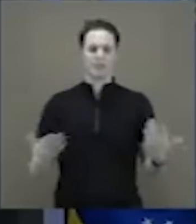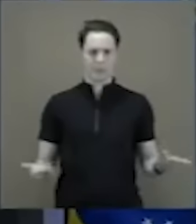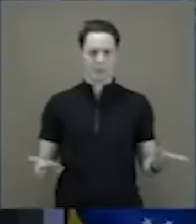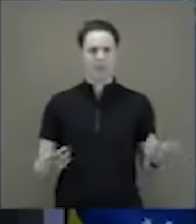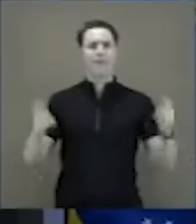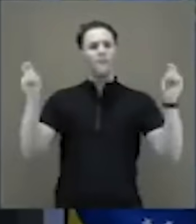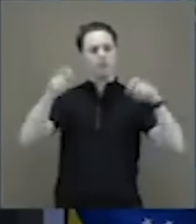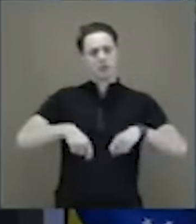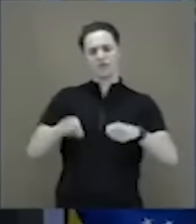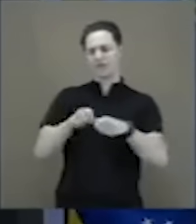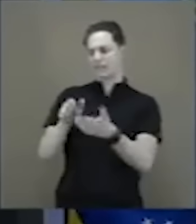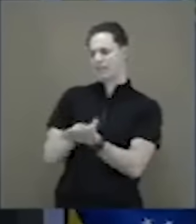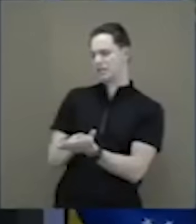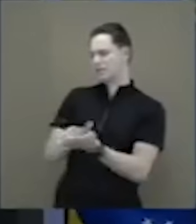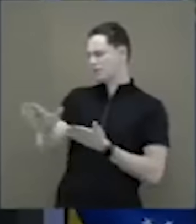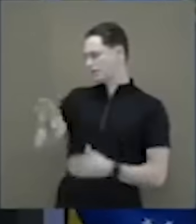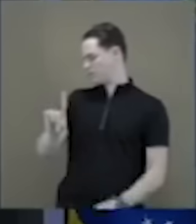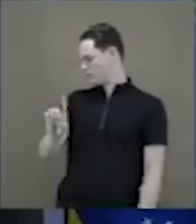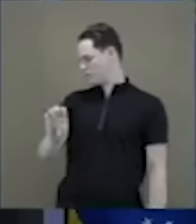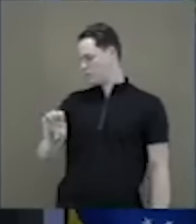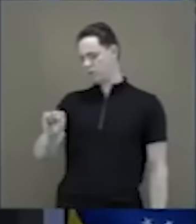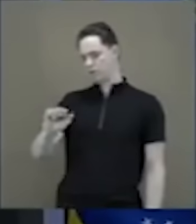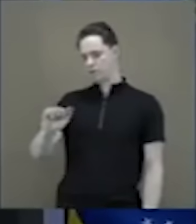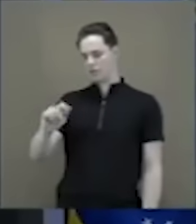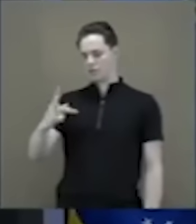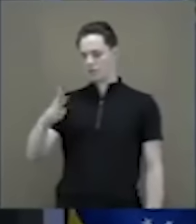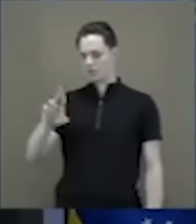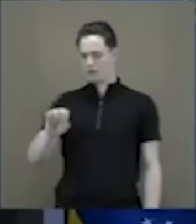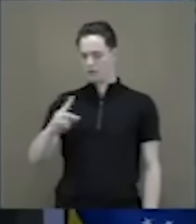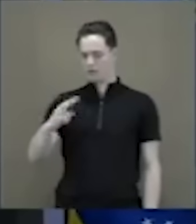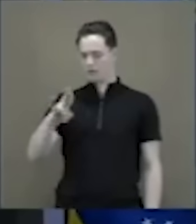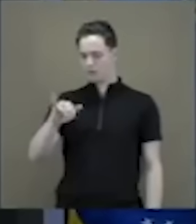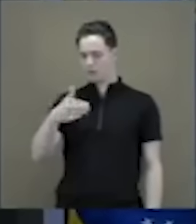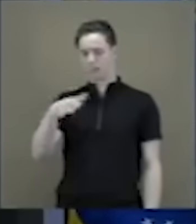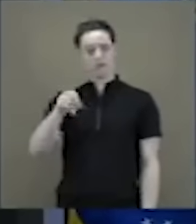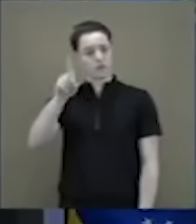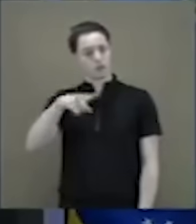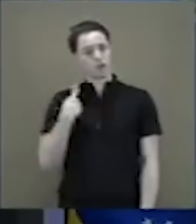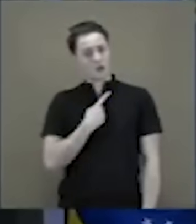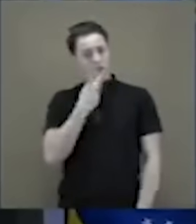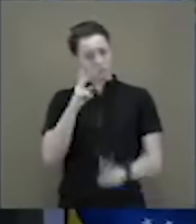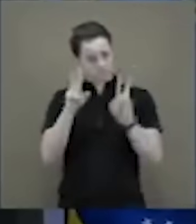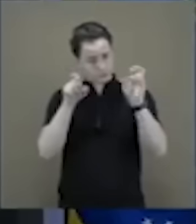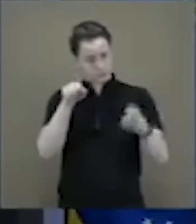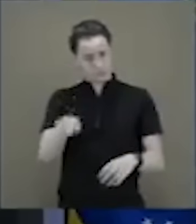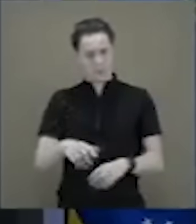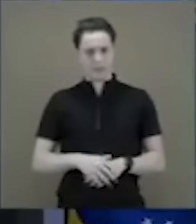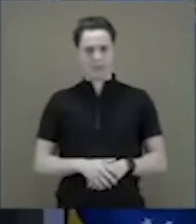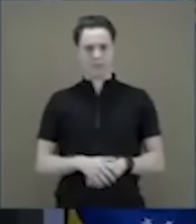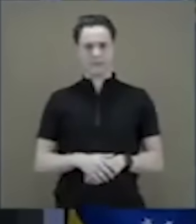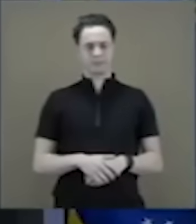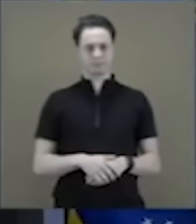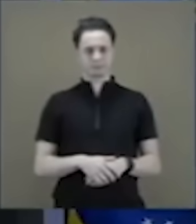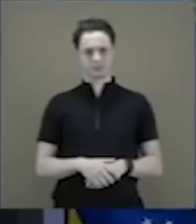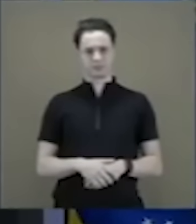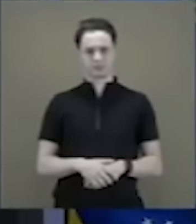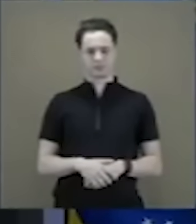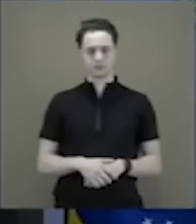fazer a desapropriação. É disso que nós estamos falando. Eu, aqui